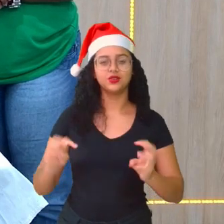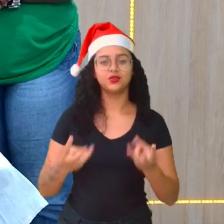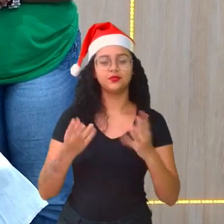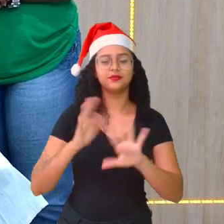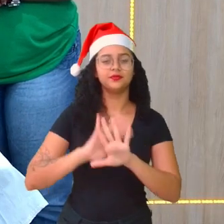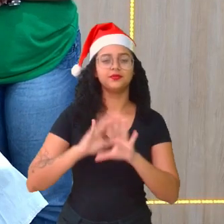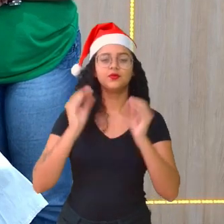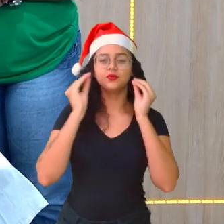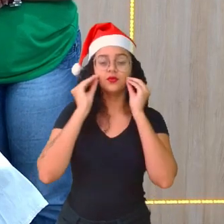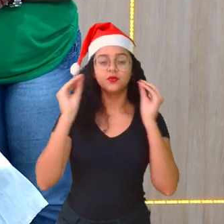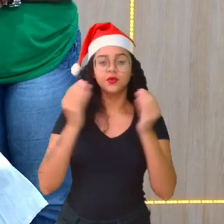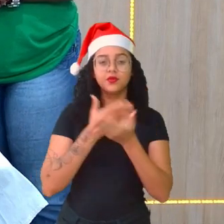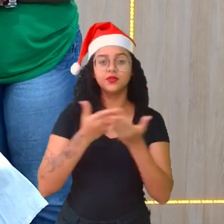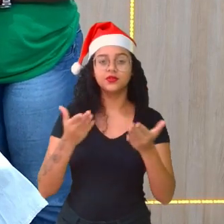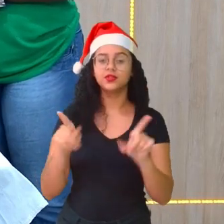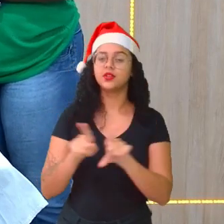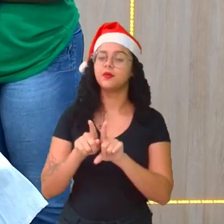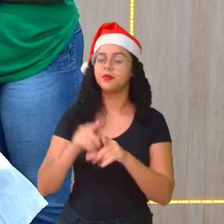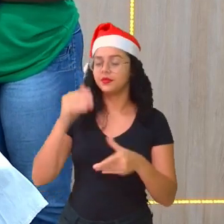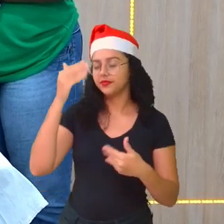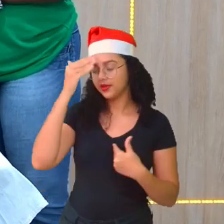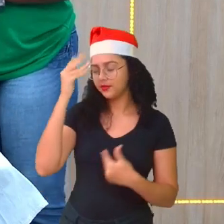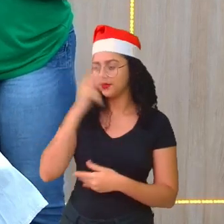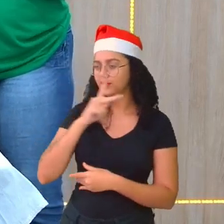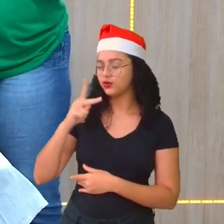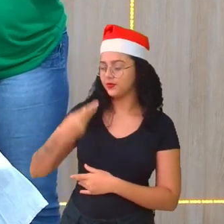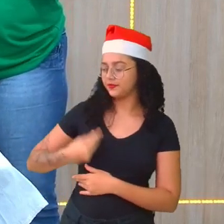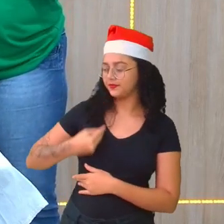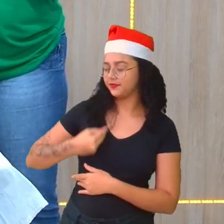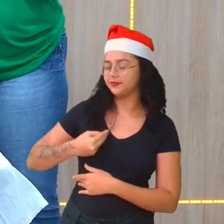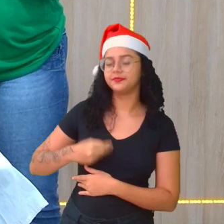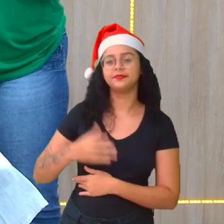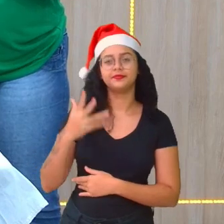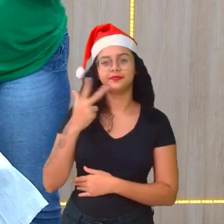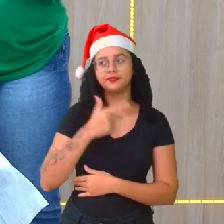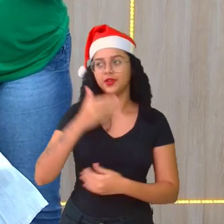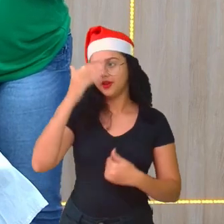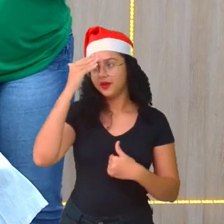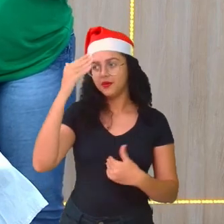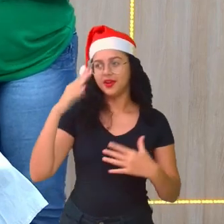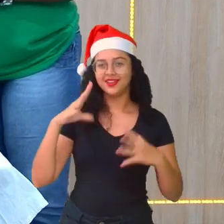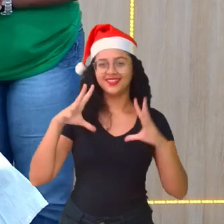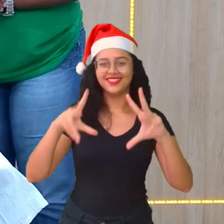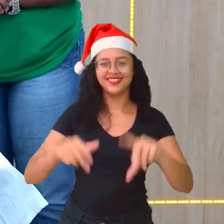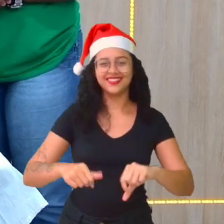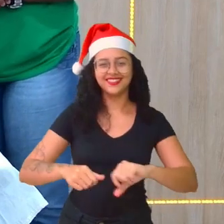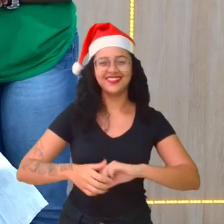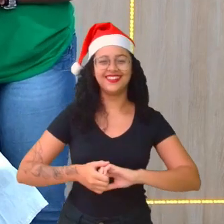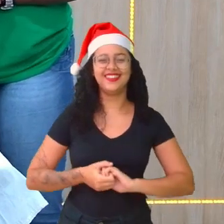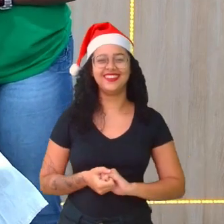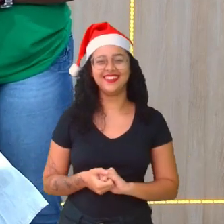ó. Professora Marta, agradeço também sua presença aqui, que foi ilustre, né? Obrigada a todos. Olha!